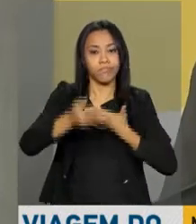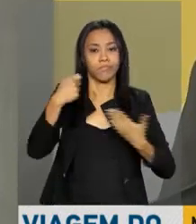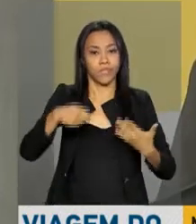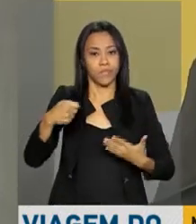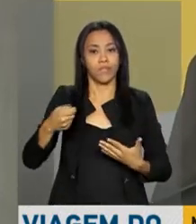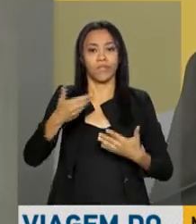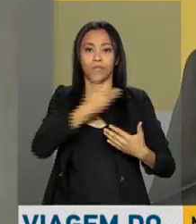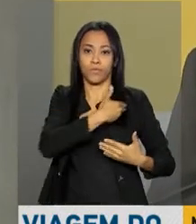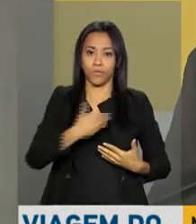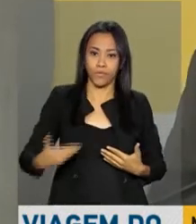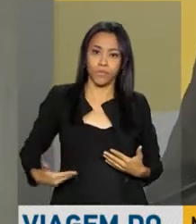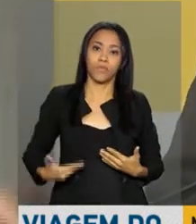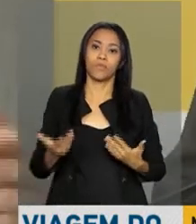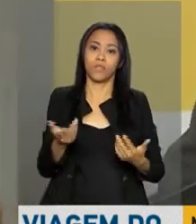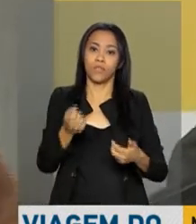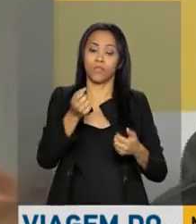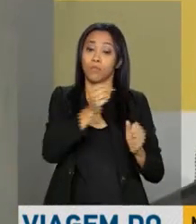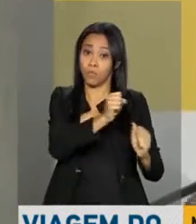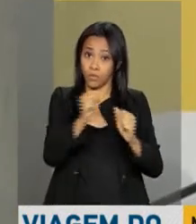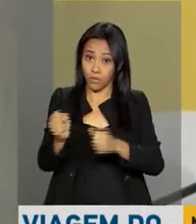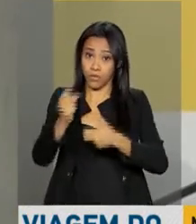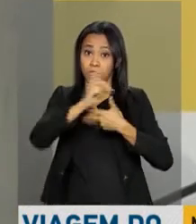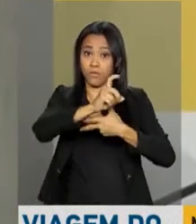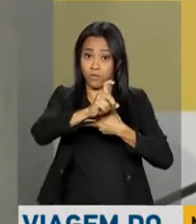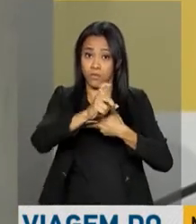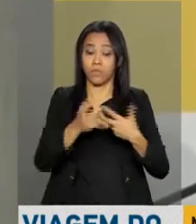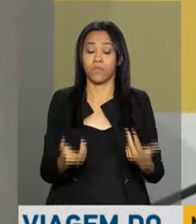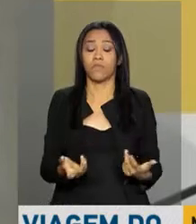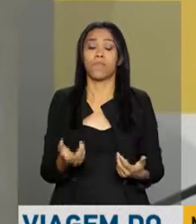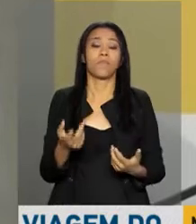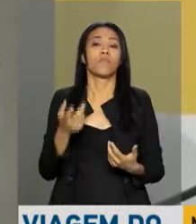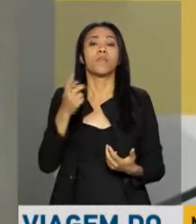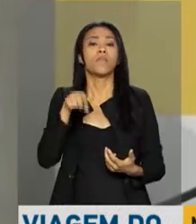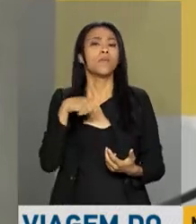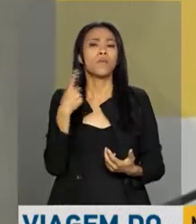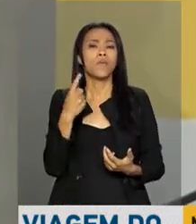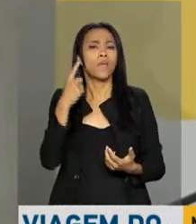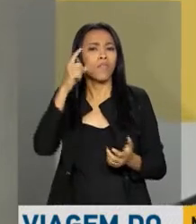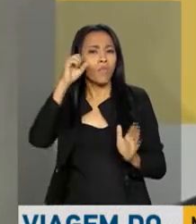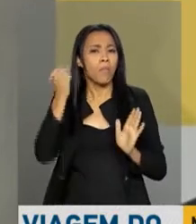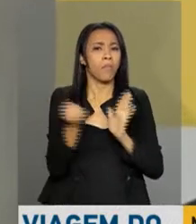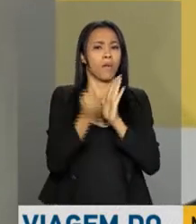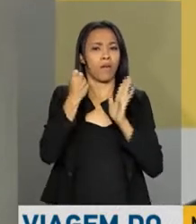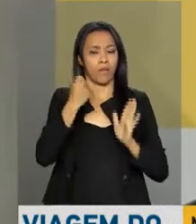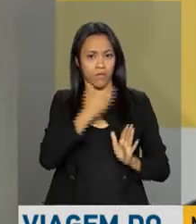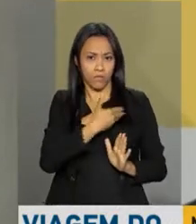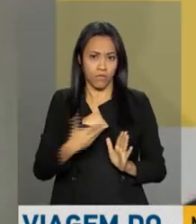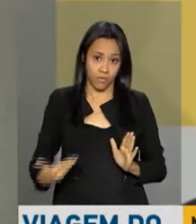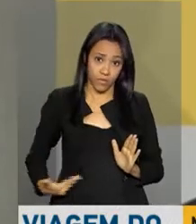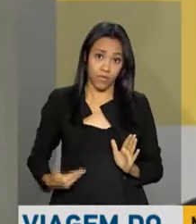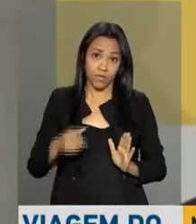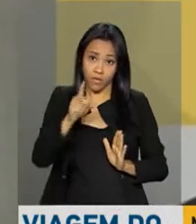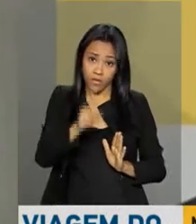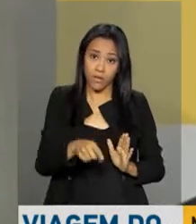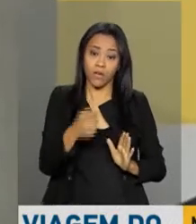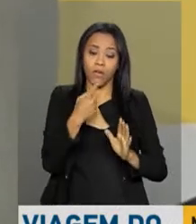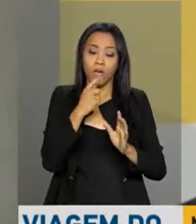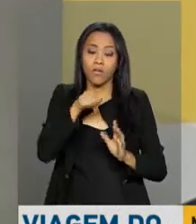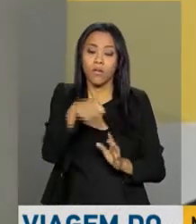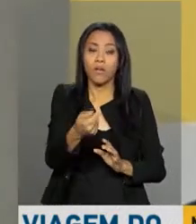diálogo que marcou logo no início do nosso governo permitiu que